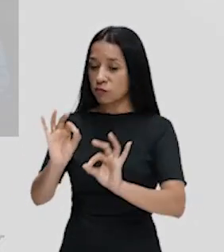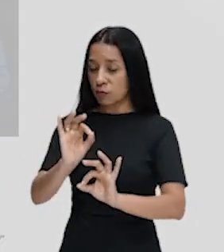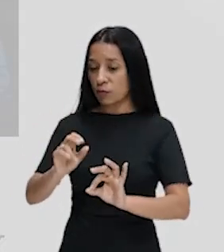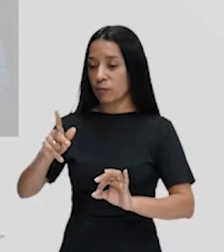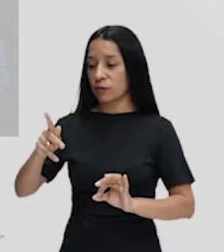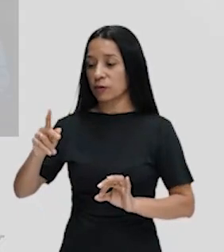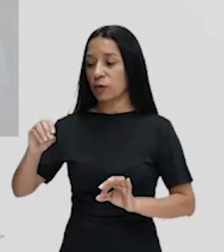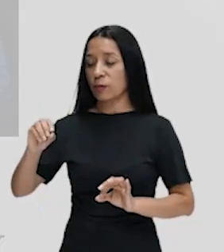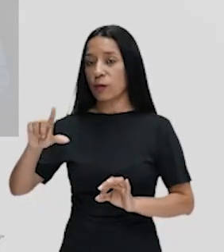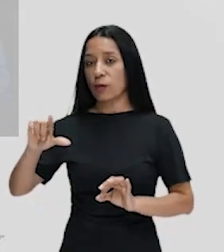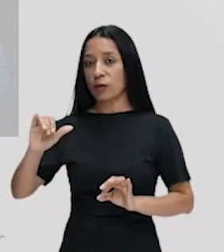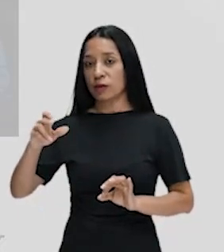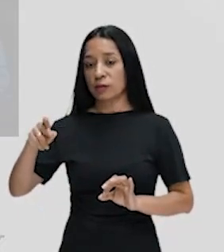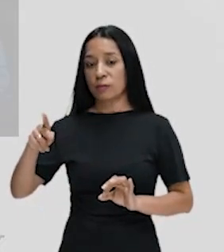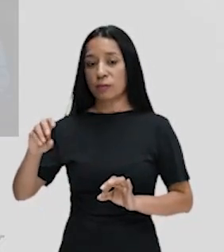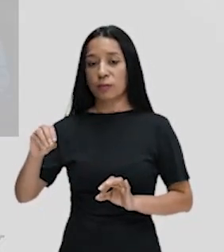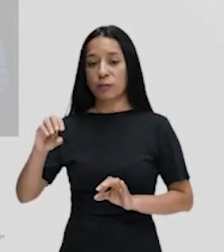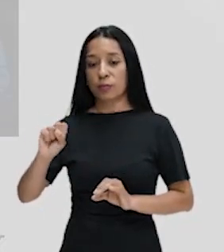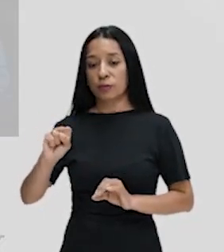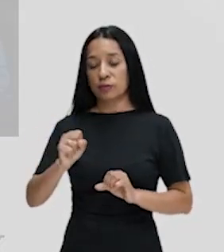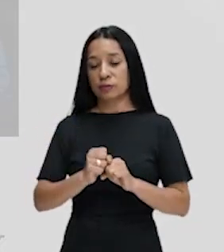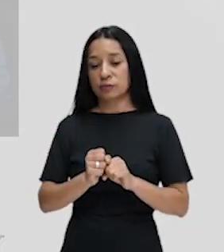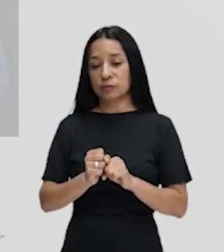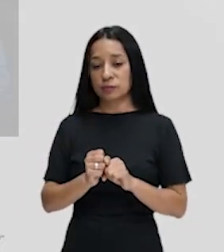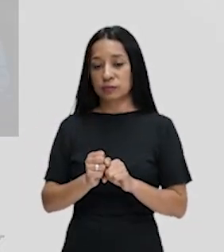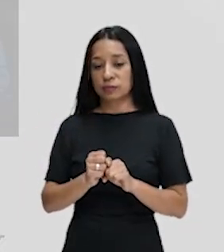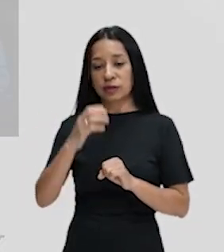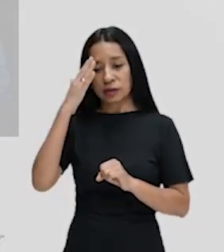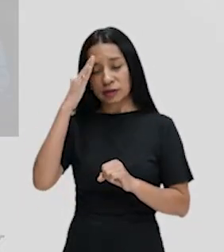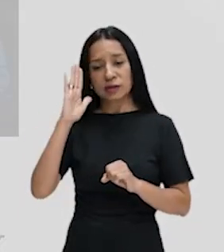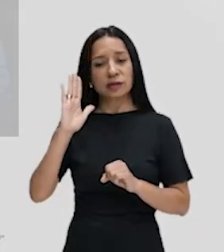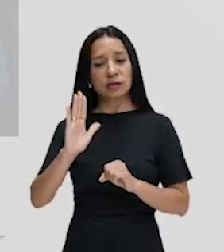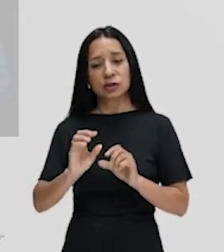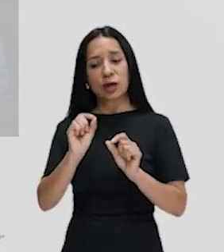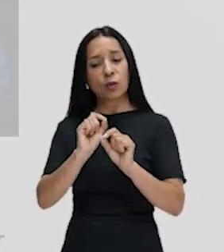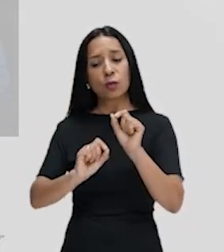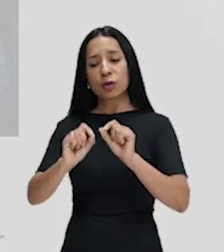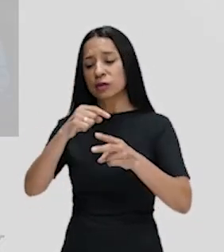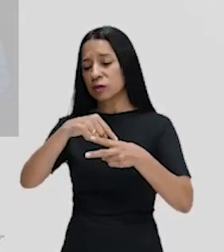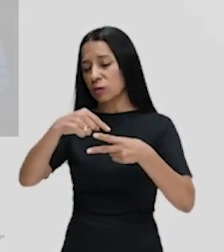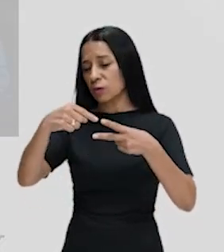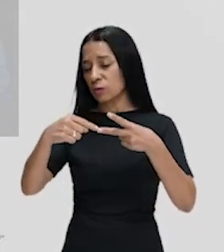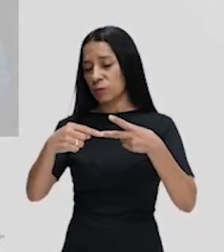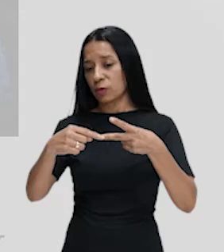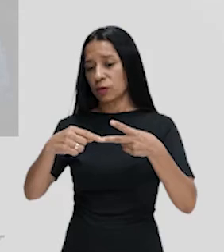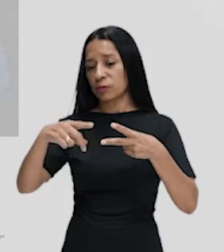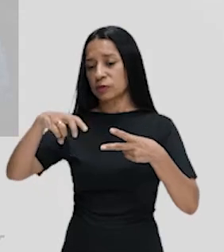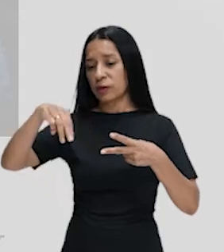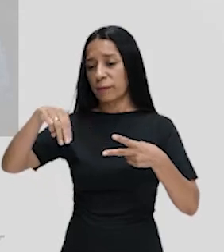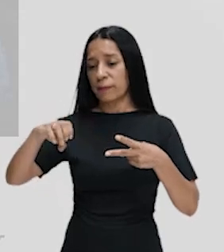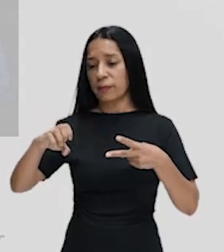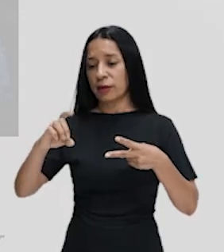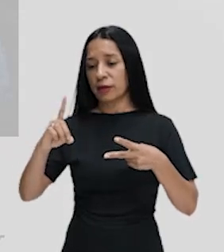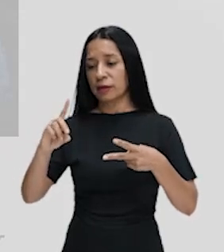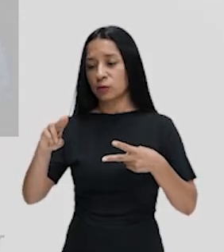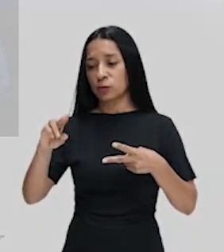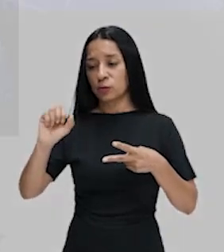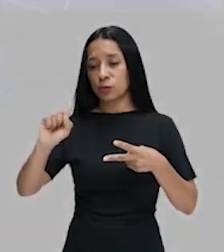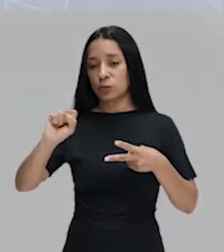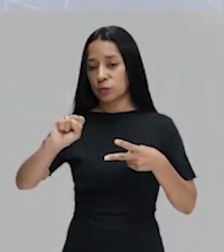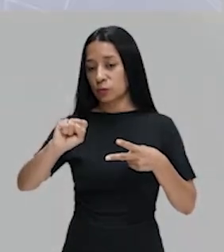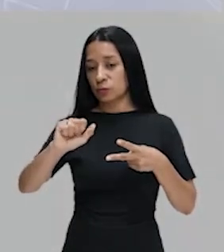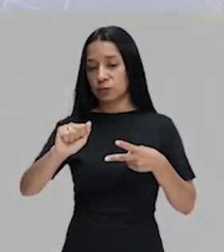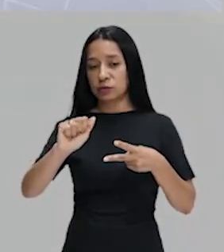entender o que são pólipos e o que são medusas, né? São as duas formas que nós encontramos nesse filo.